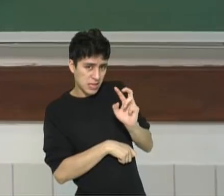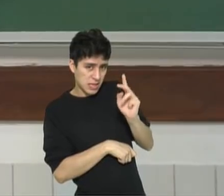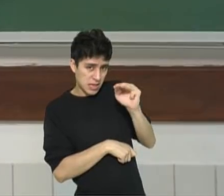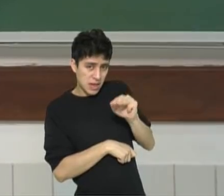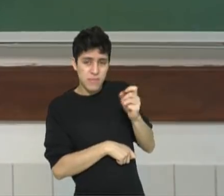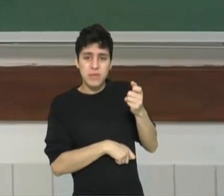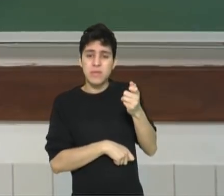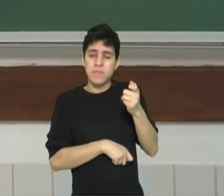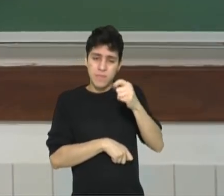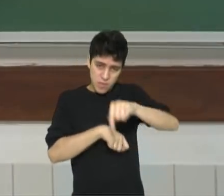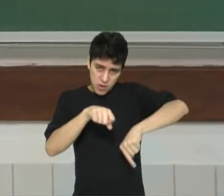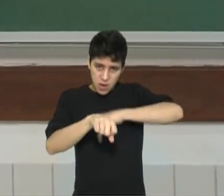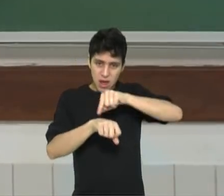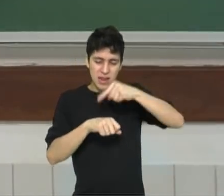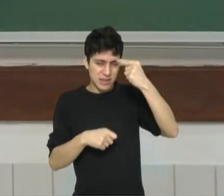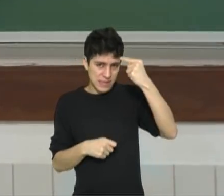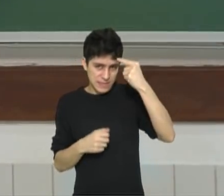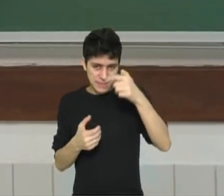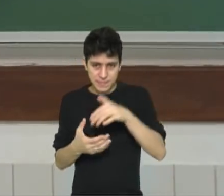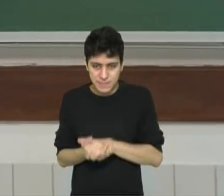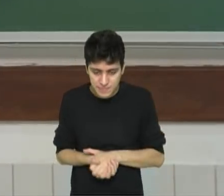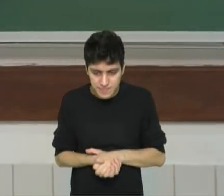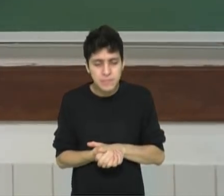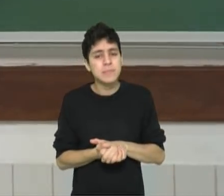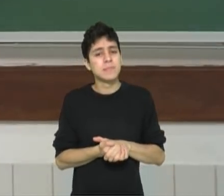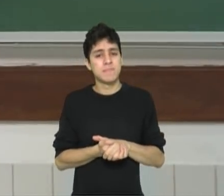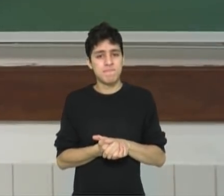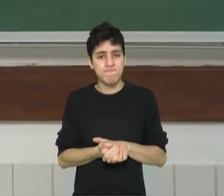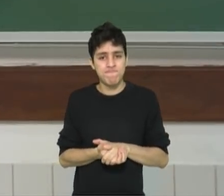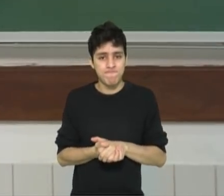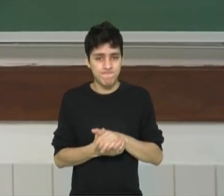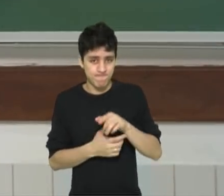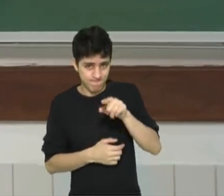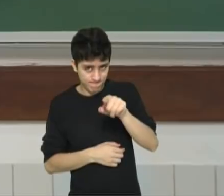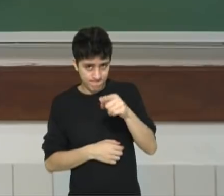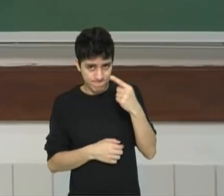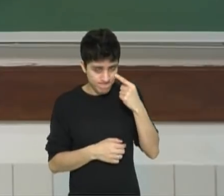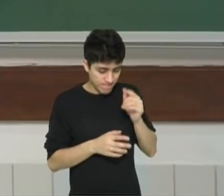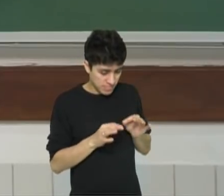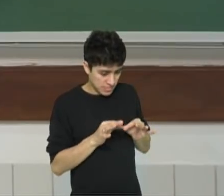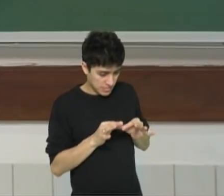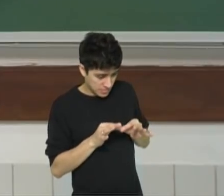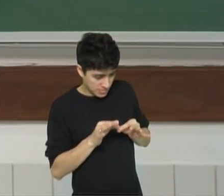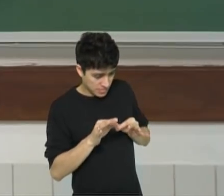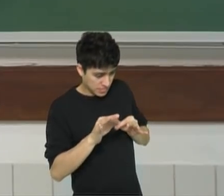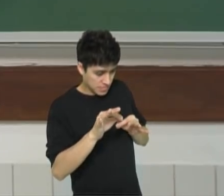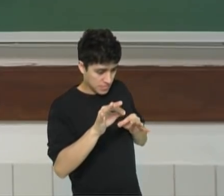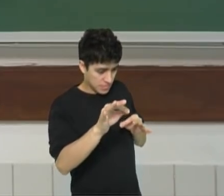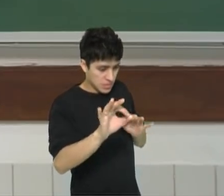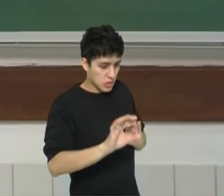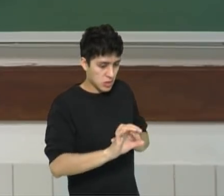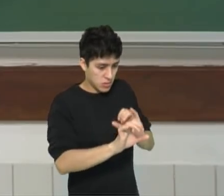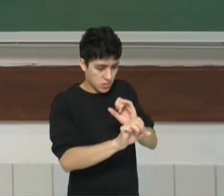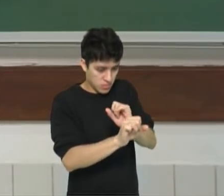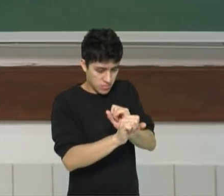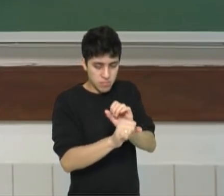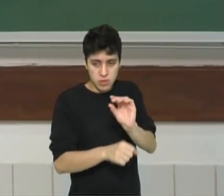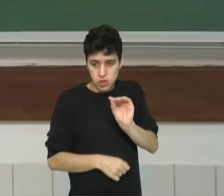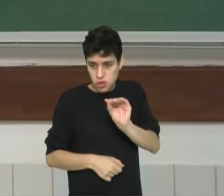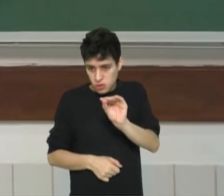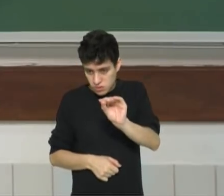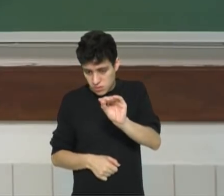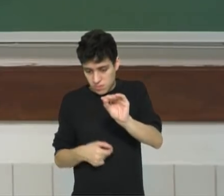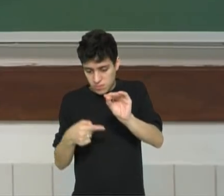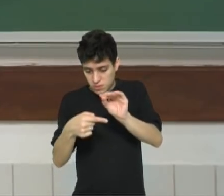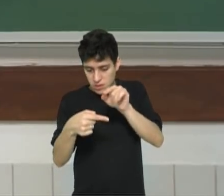hora, tá? Então, lembrando aqui que ao pegar a distância percorrida e dividindo ela pelo tempo, o